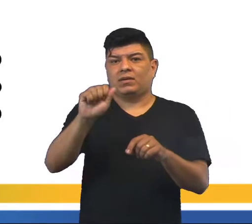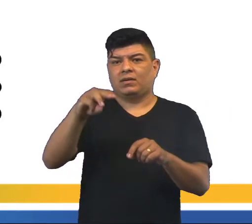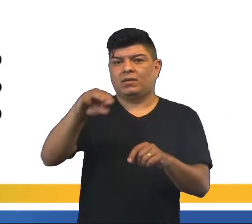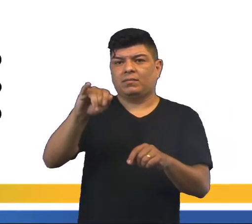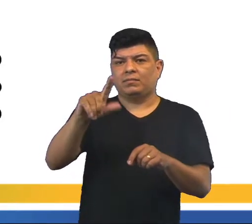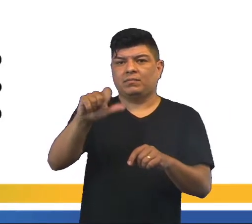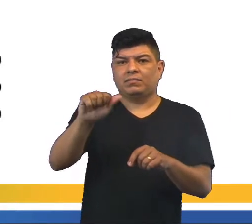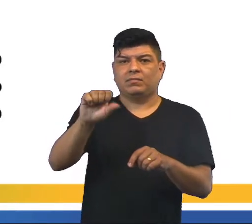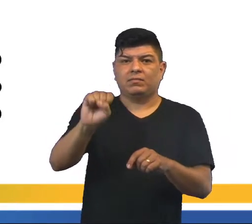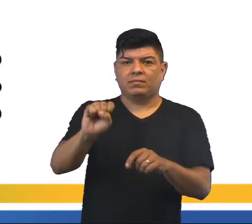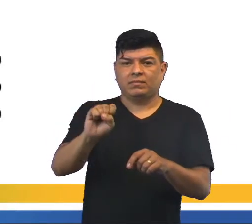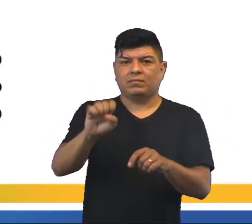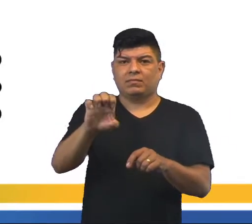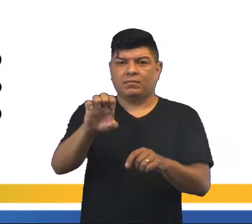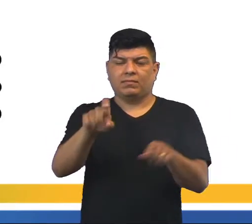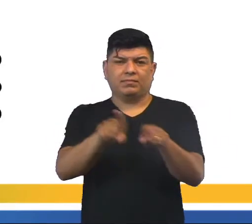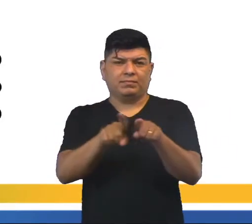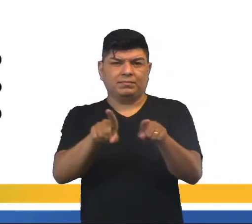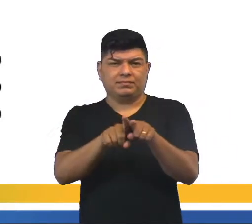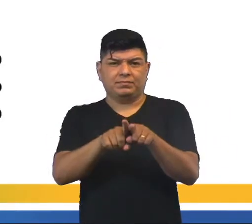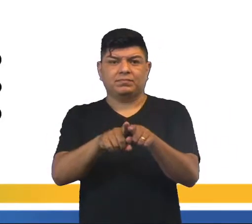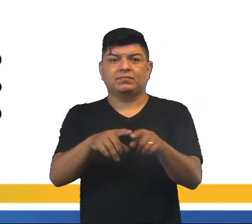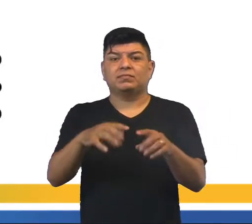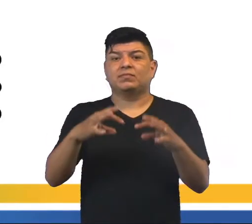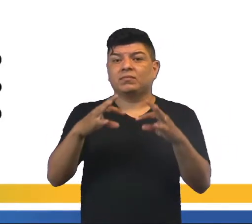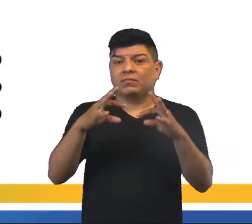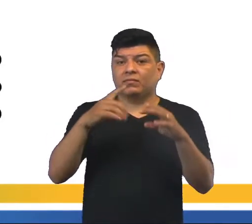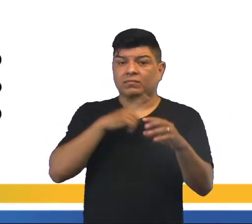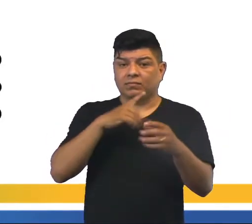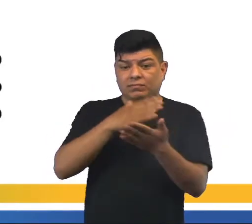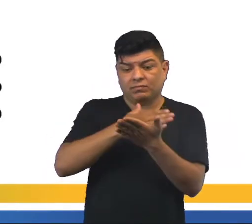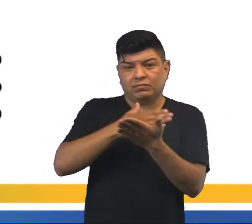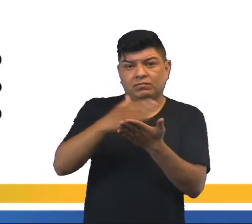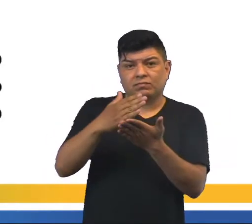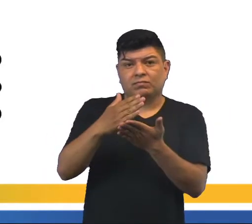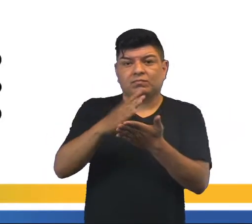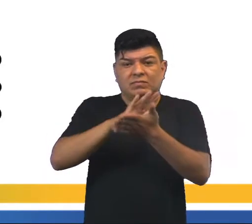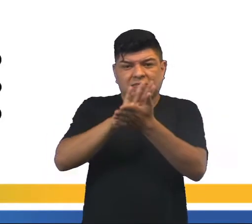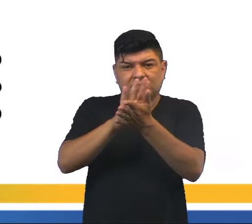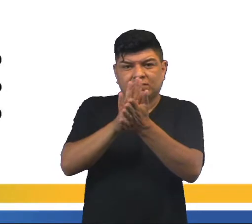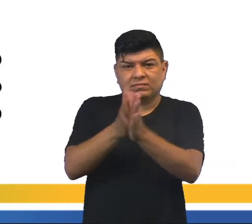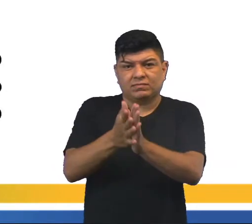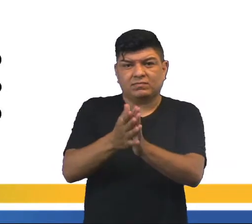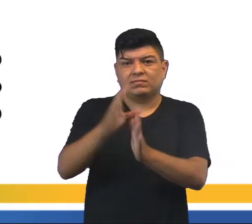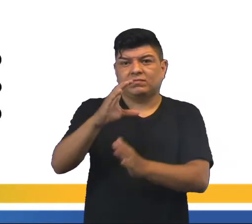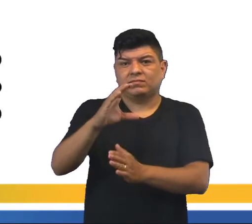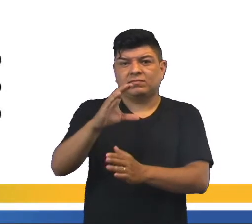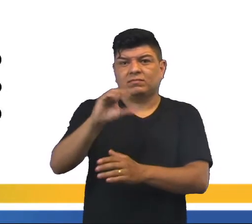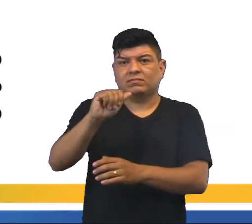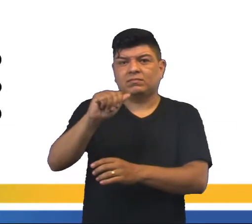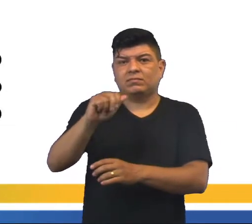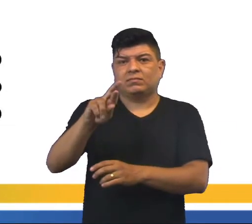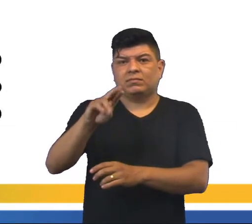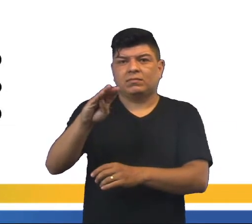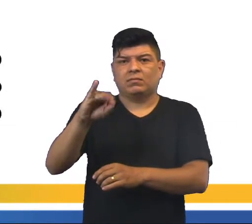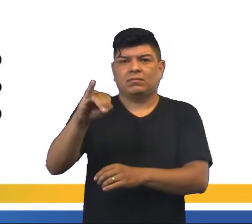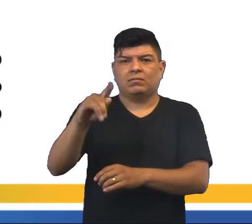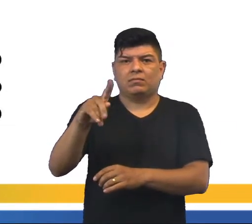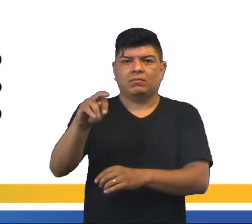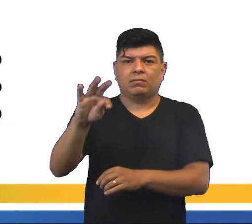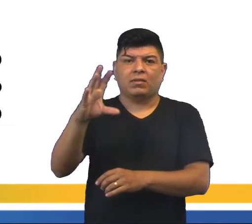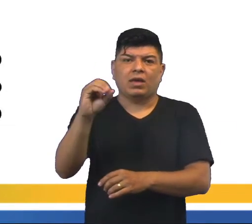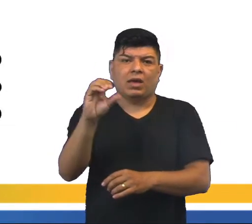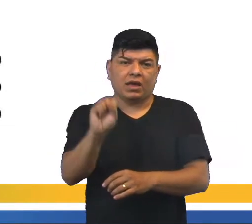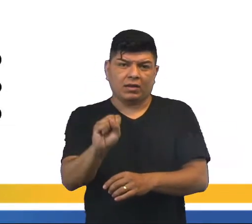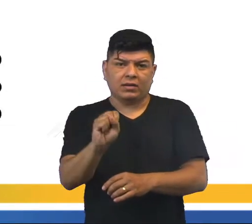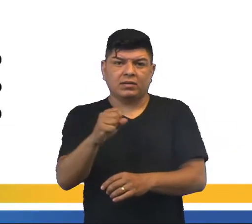por pitialina, que promove o início da digestão dos carboidratos. A língua também é